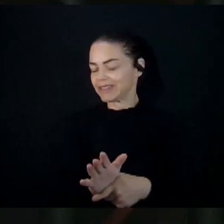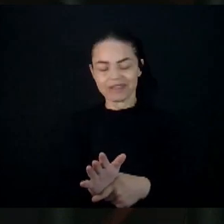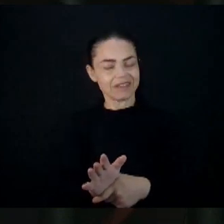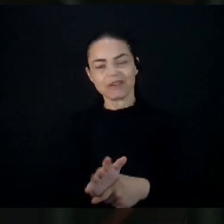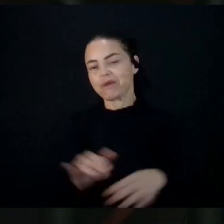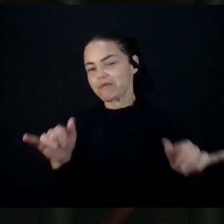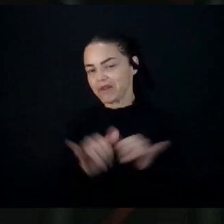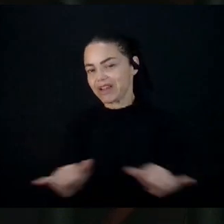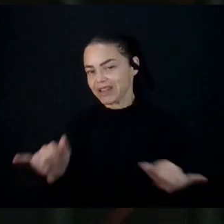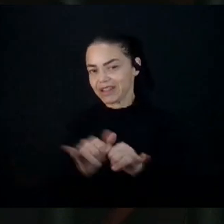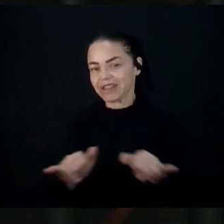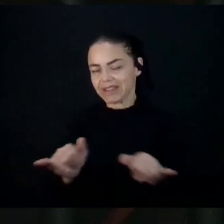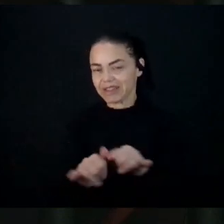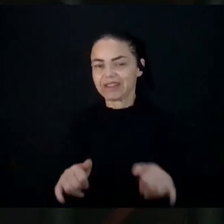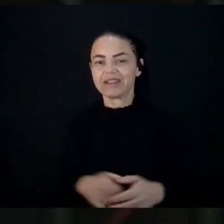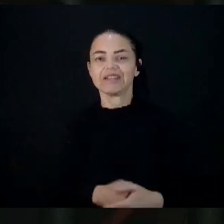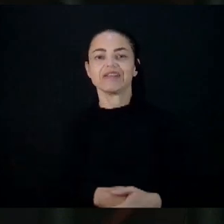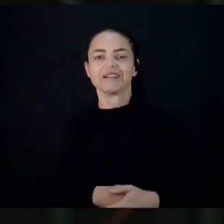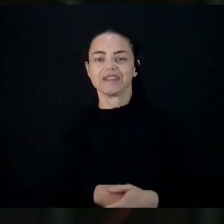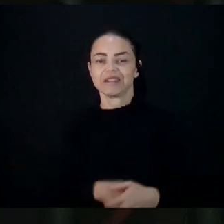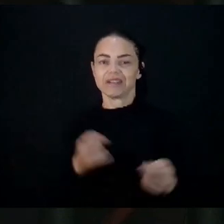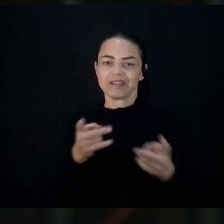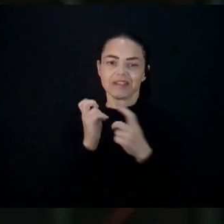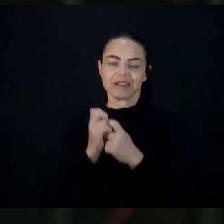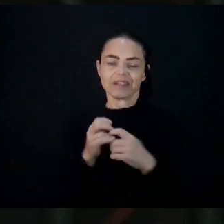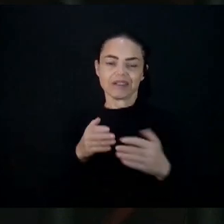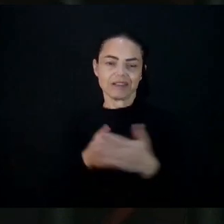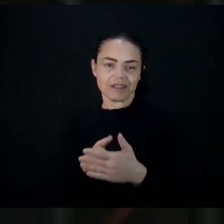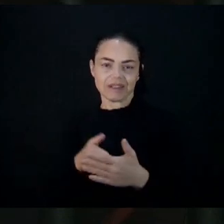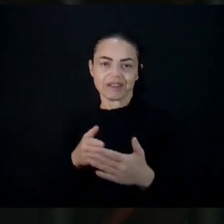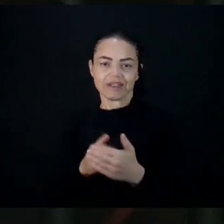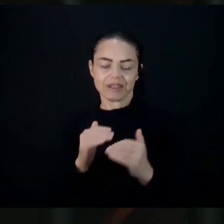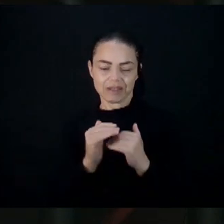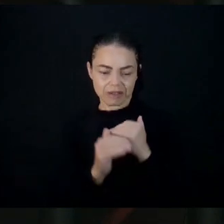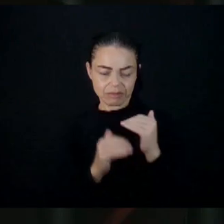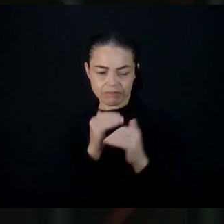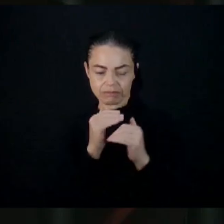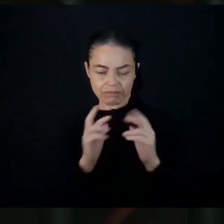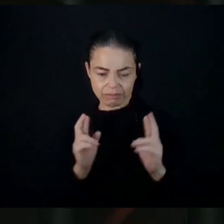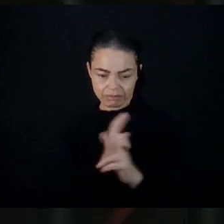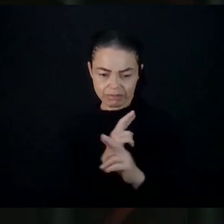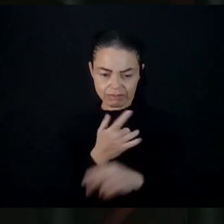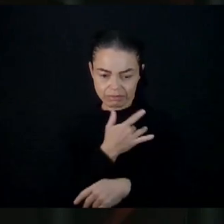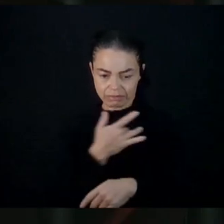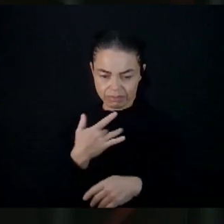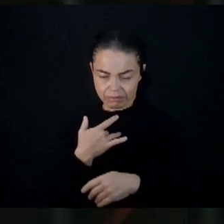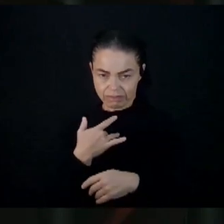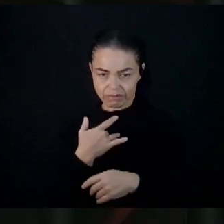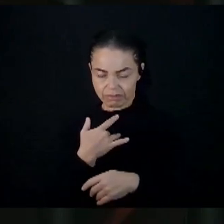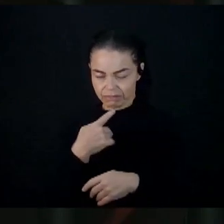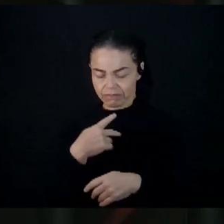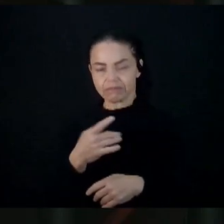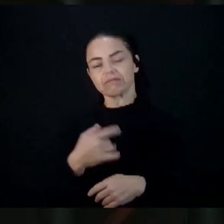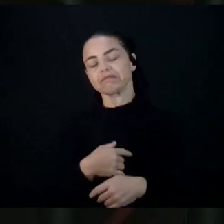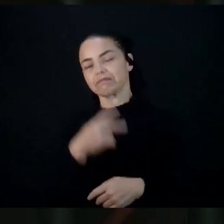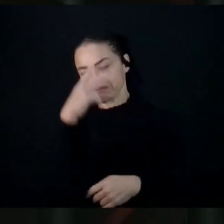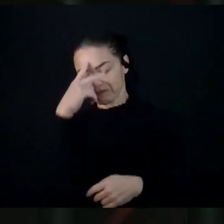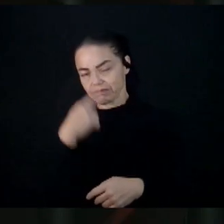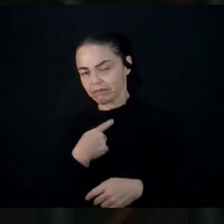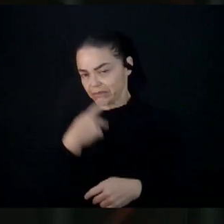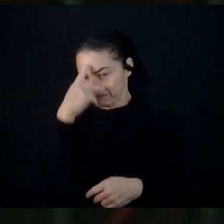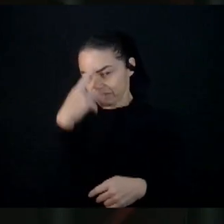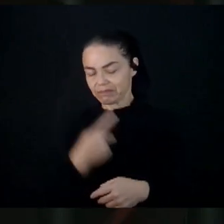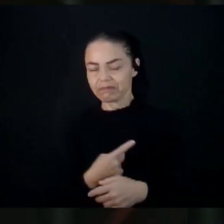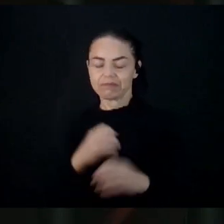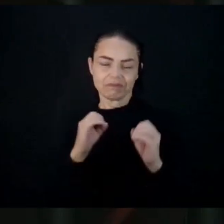é fraqueza, é reconhecer limites e construir relações mais saudáveis consigo mesmo e com os outros, tá